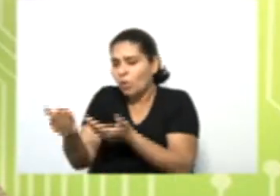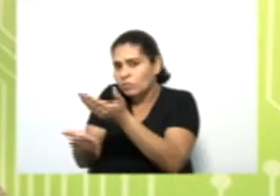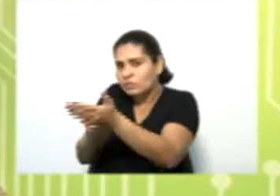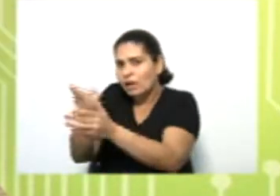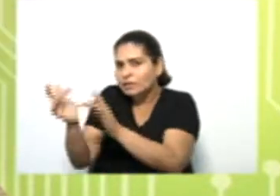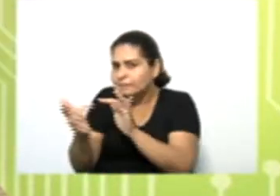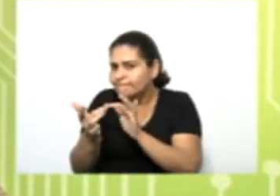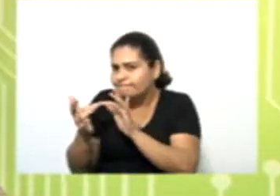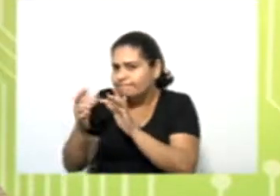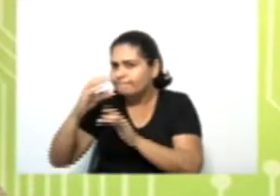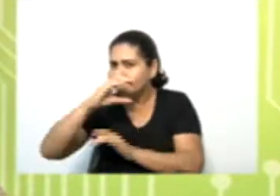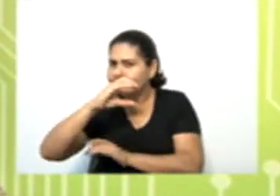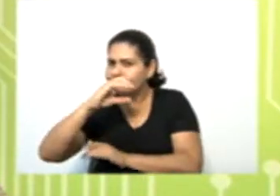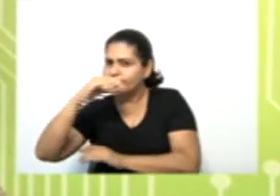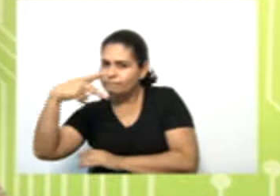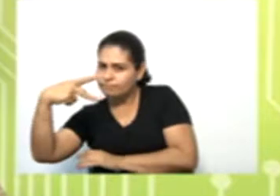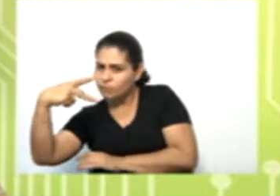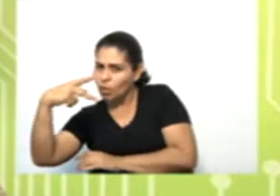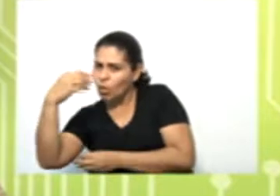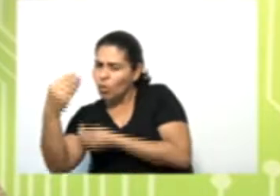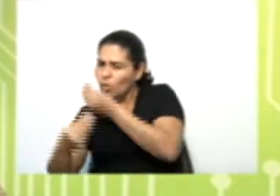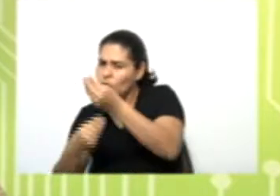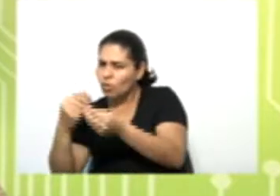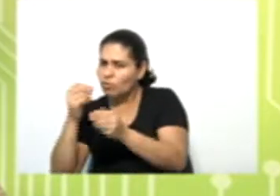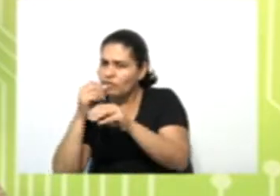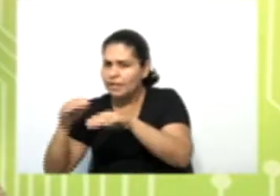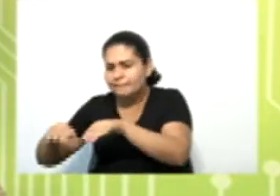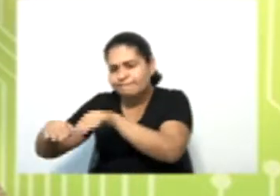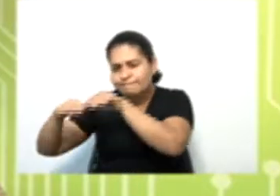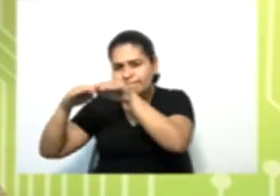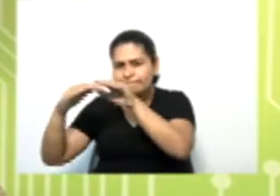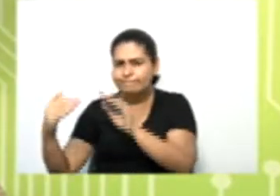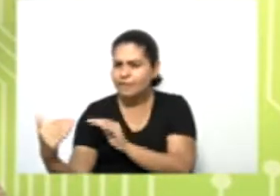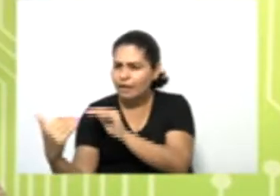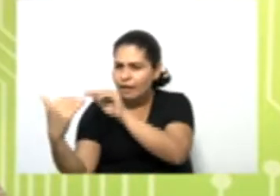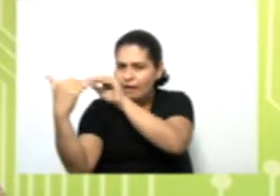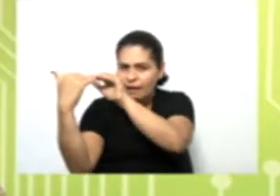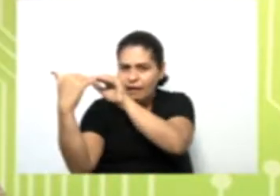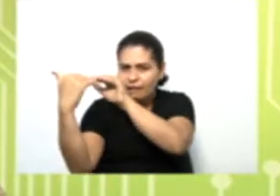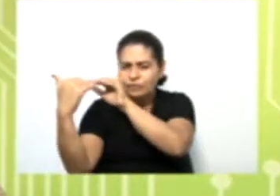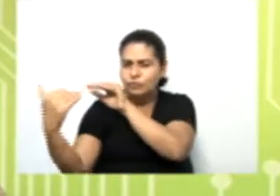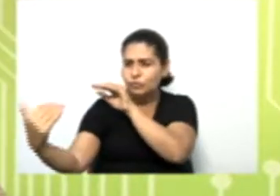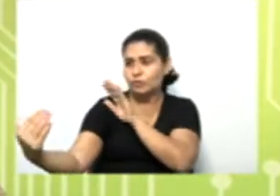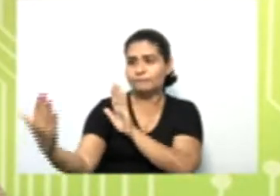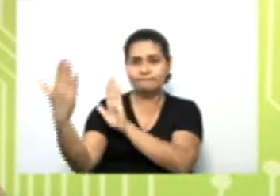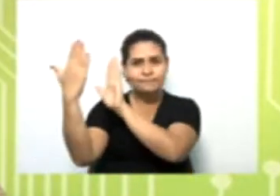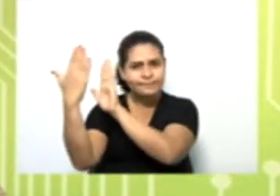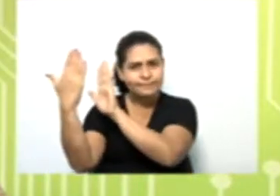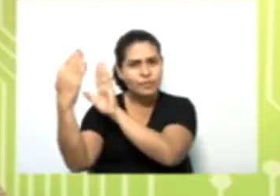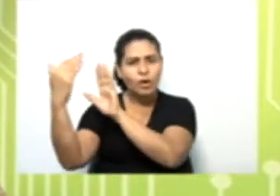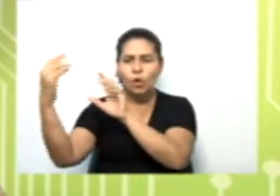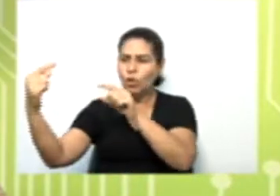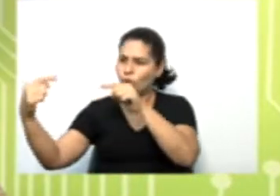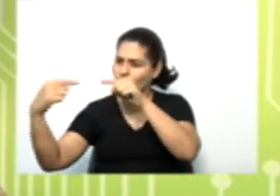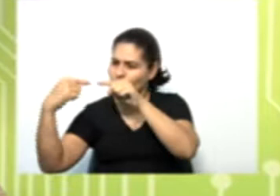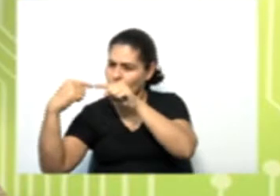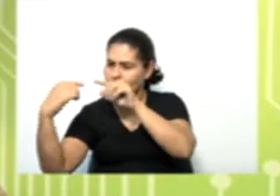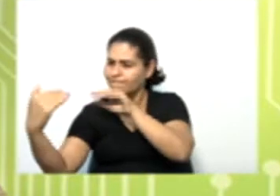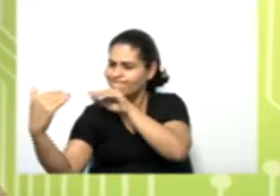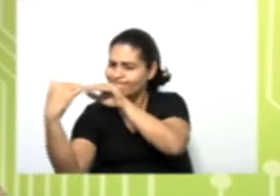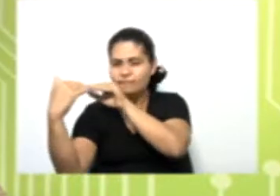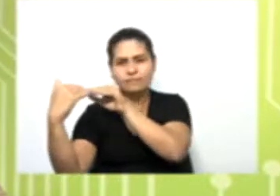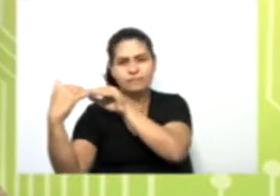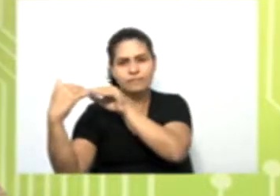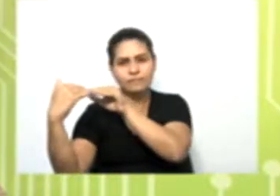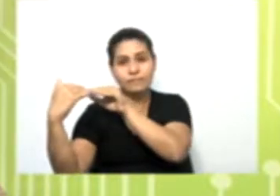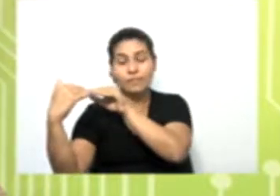negociação cooperativa, onde se alinha com o outro que está do outro lado. Os dois têm o mesmo